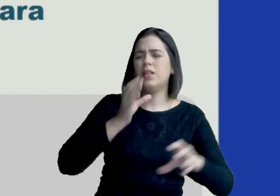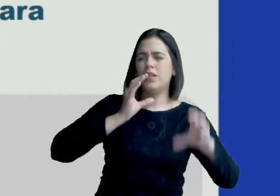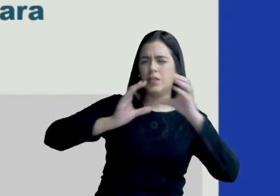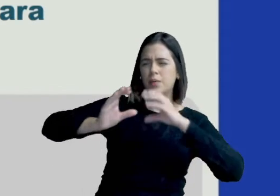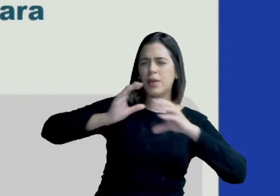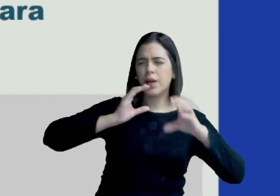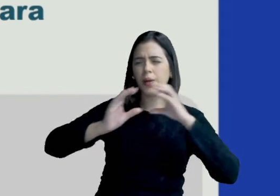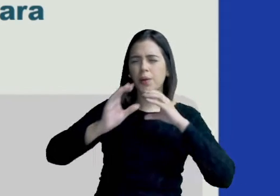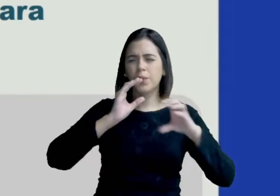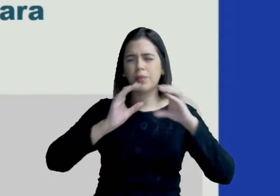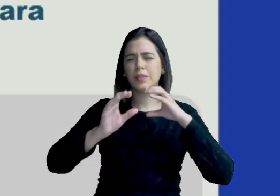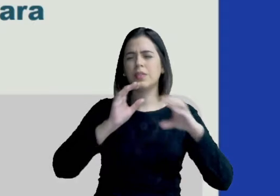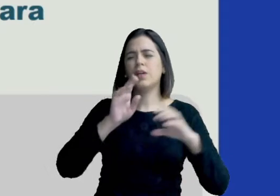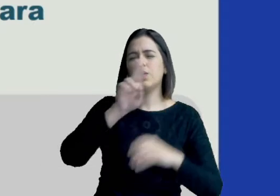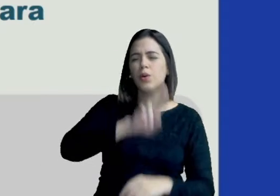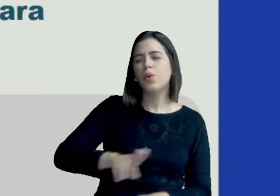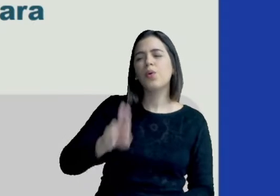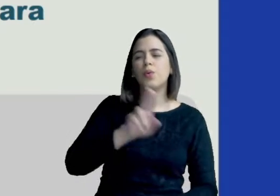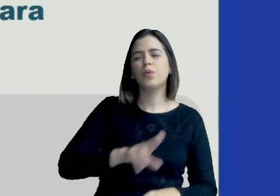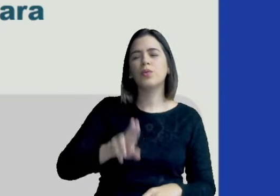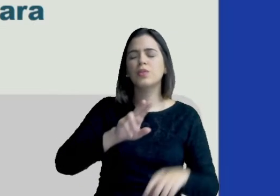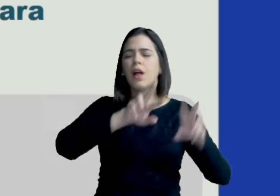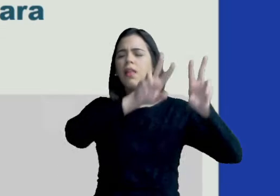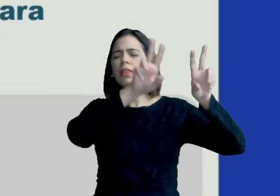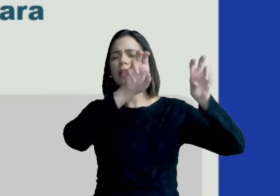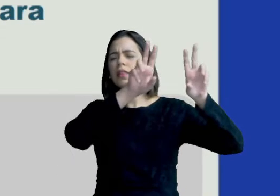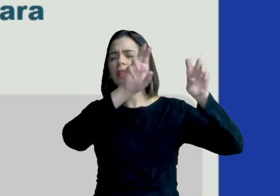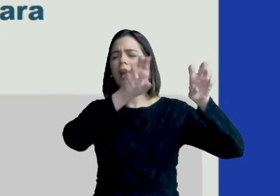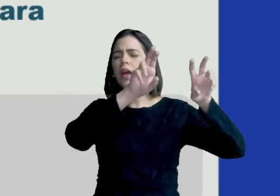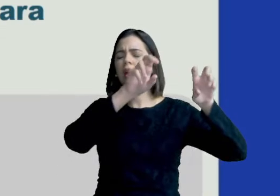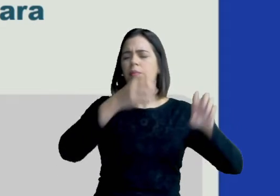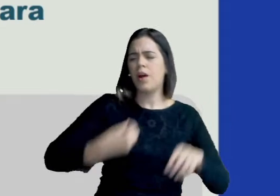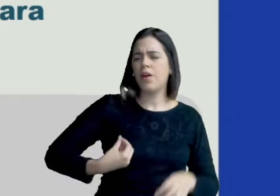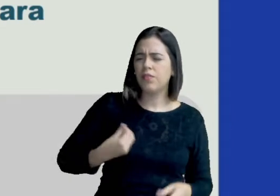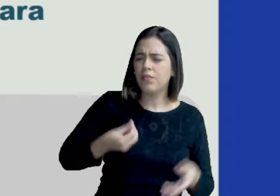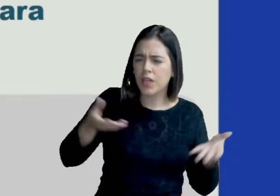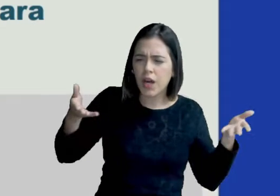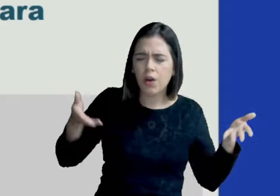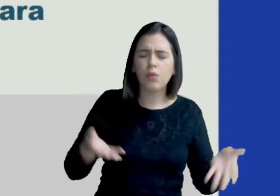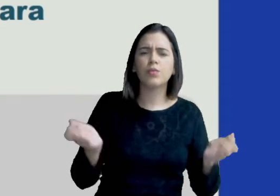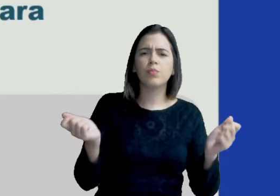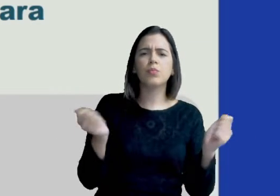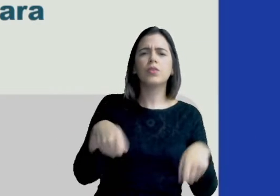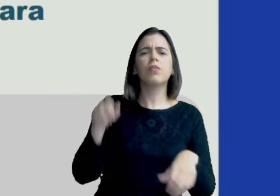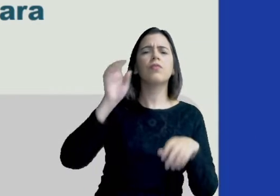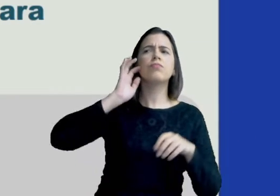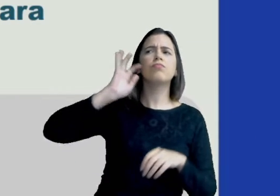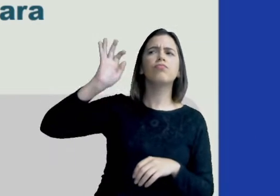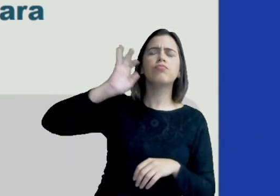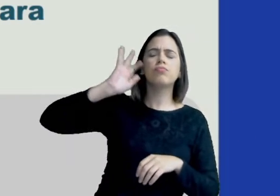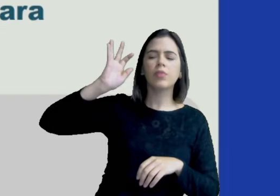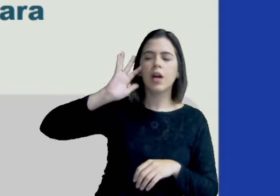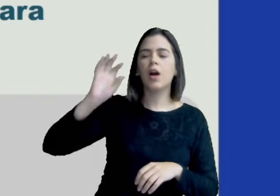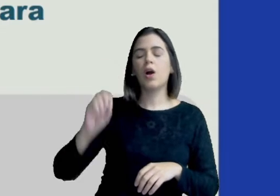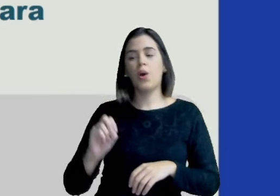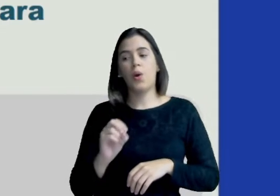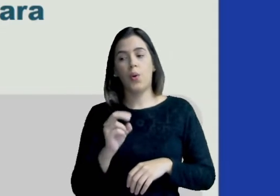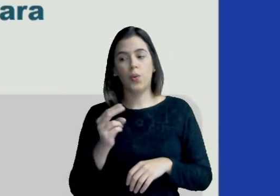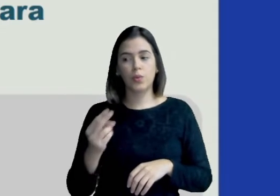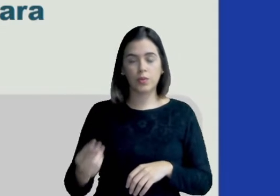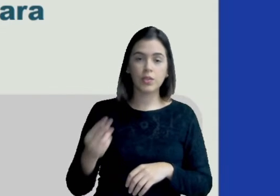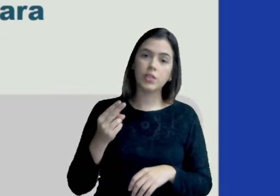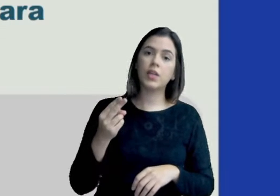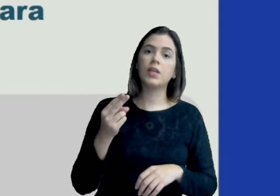medios de comunicación y que utilizam temas de la actualidad para reflexionar. Ou seja,